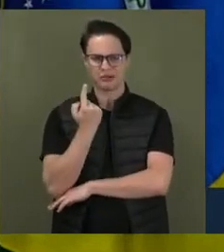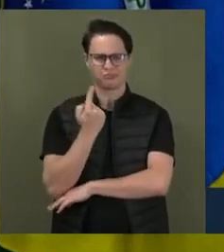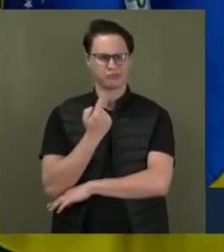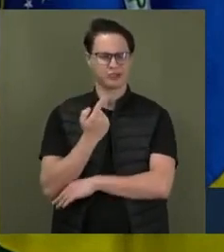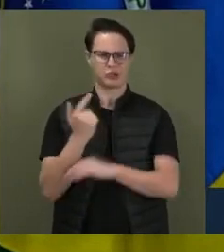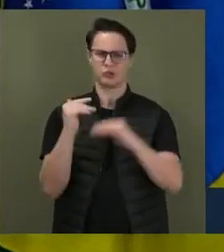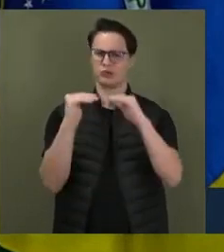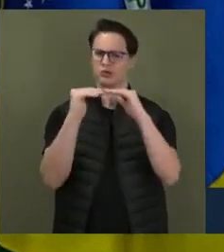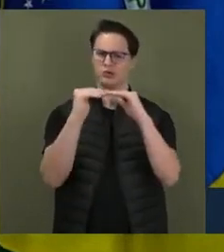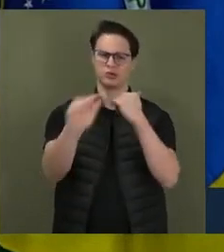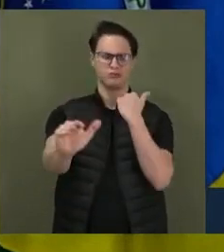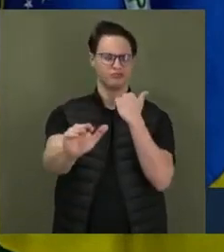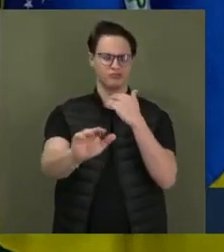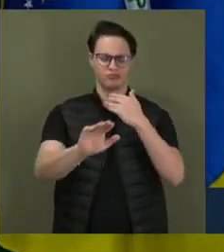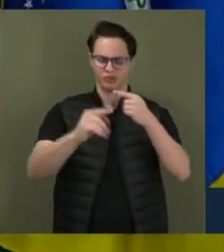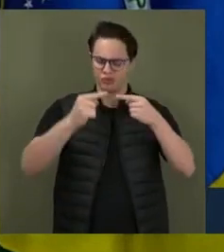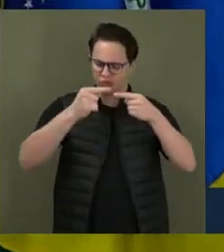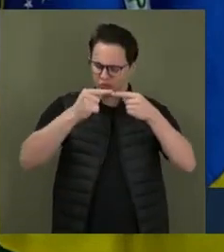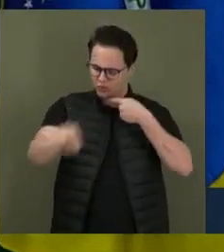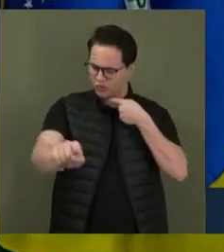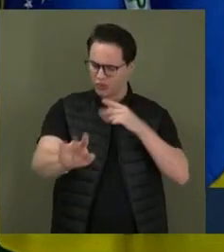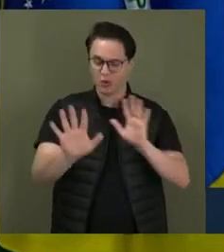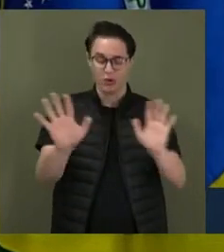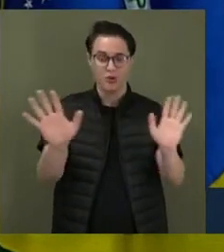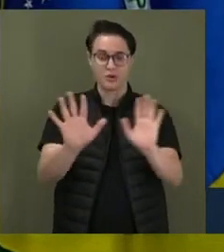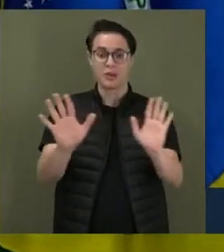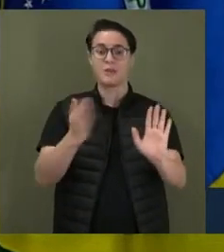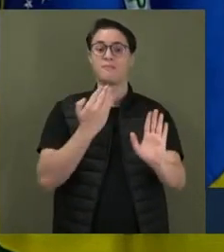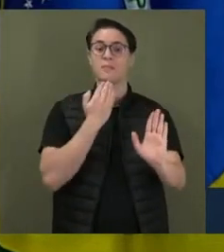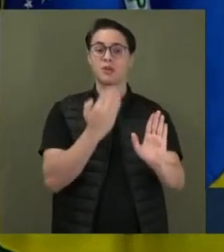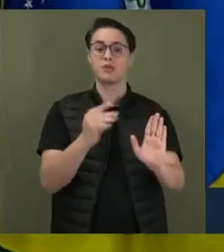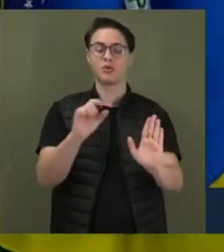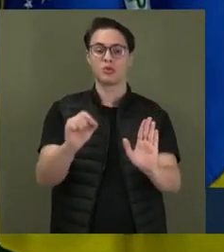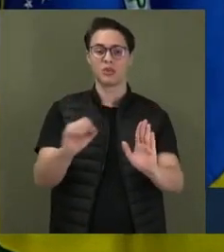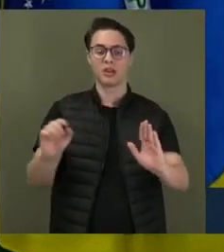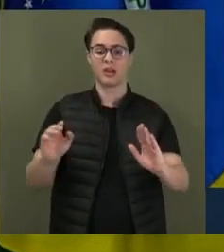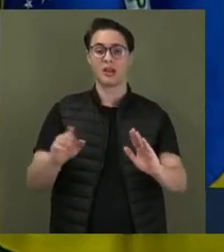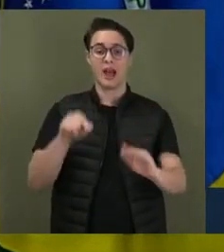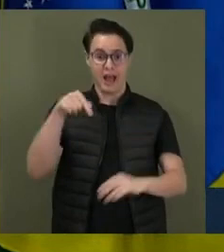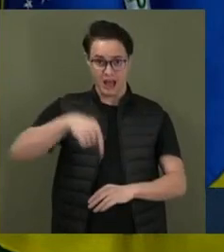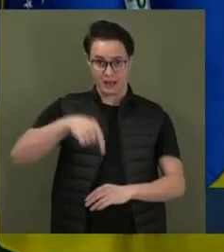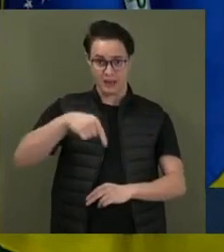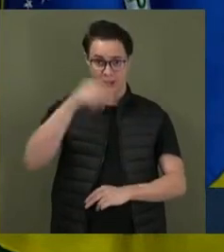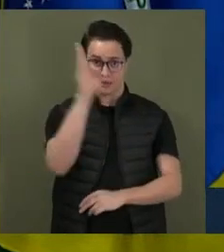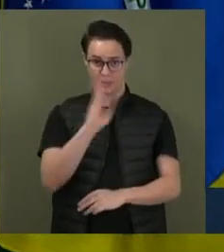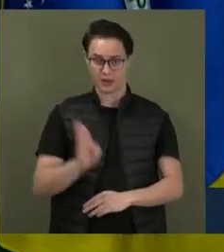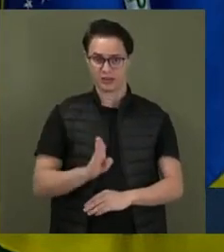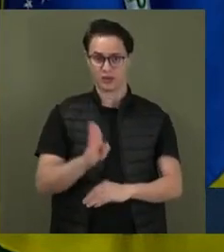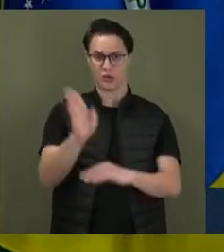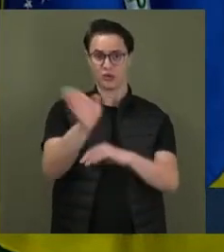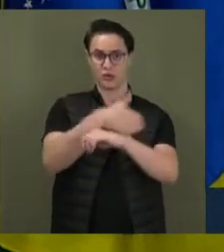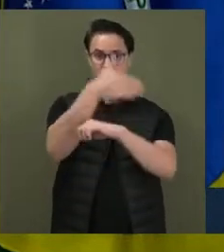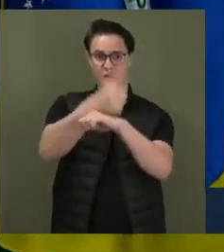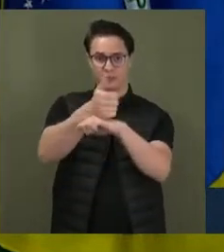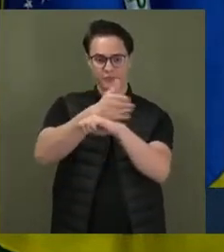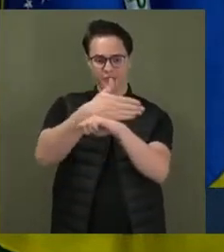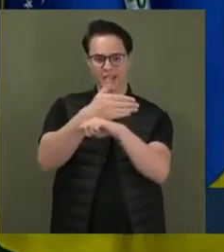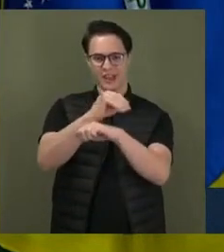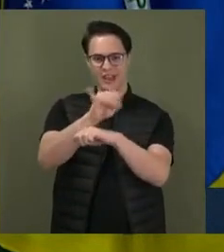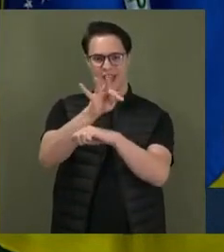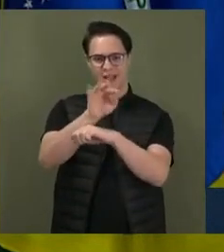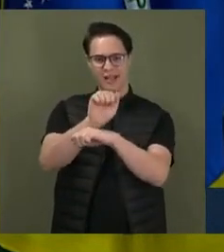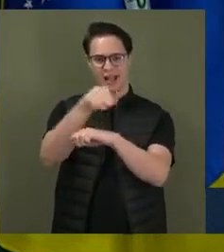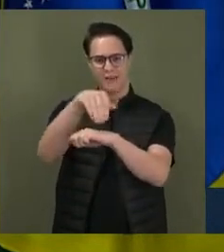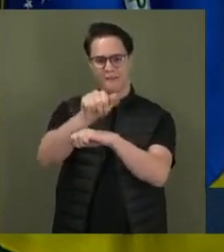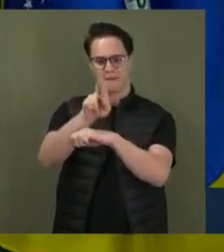minha consternação e, ao mesmo tempo, solicitar que o Itamaraty se posicione firmemente nessa situação, que mostra que